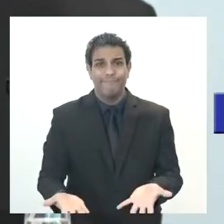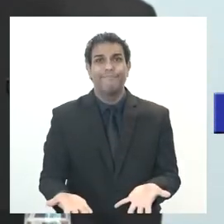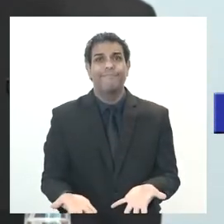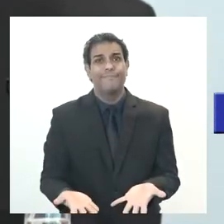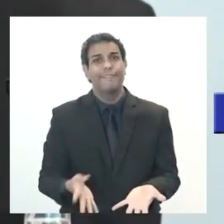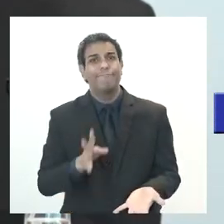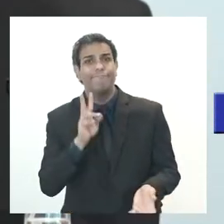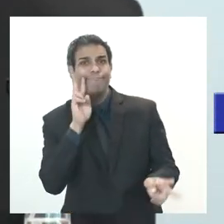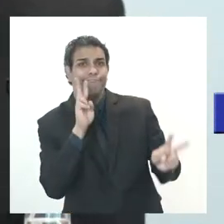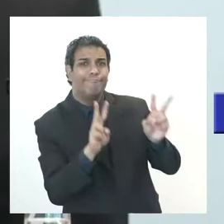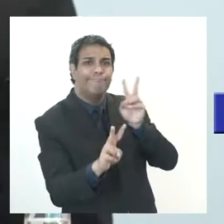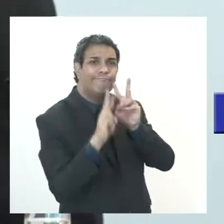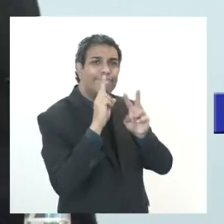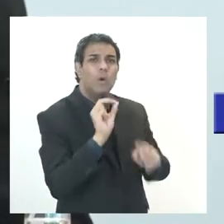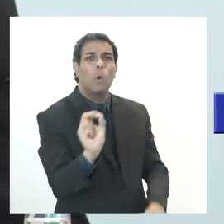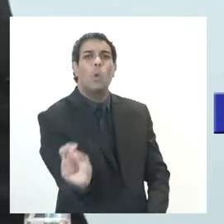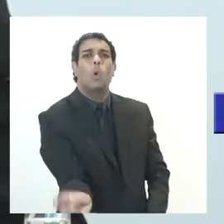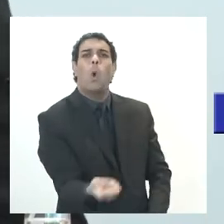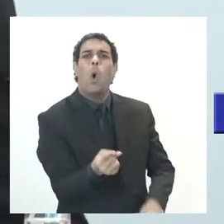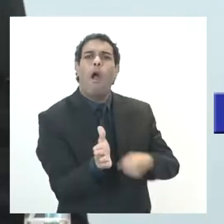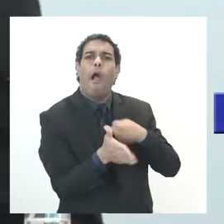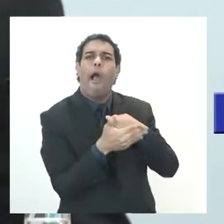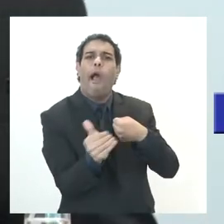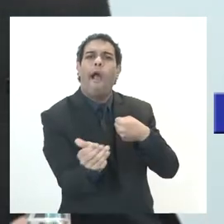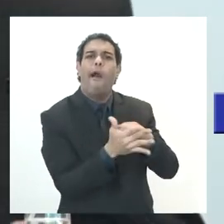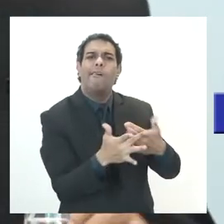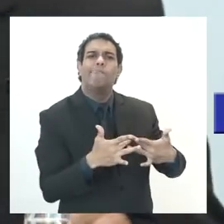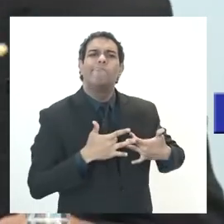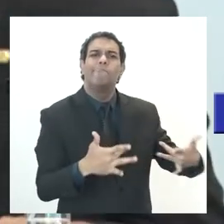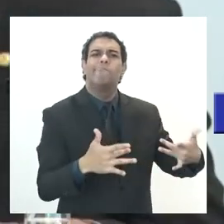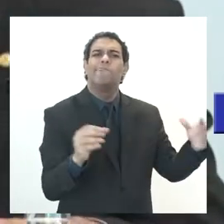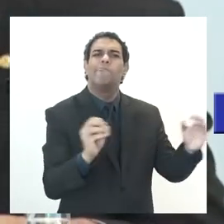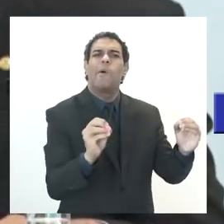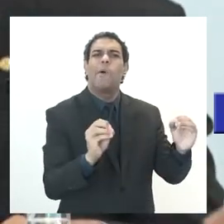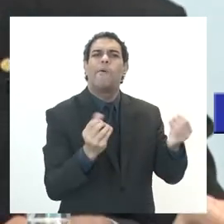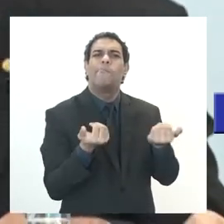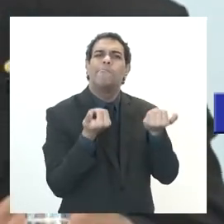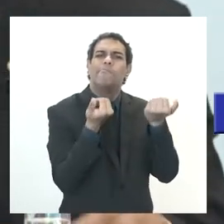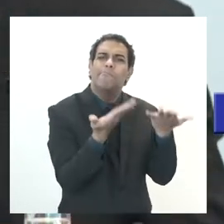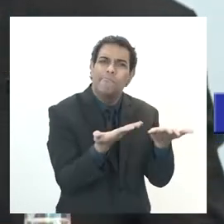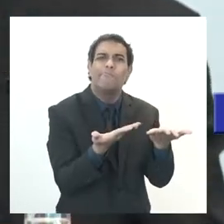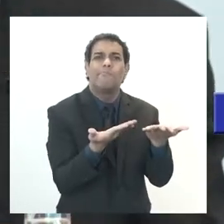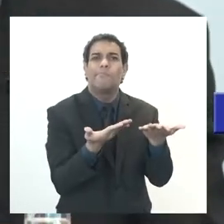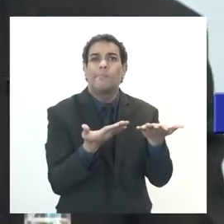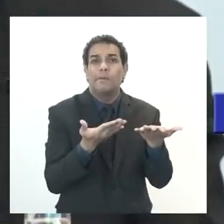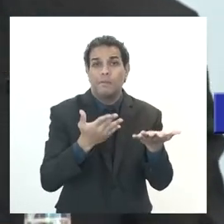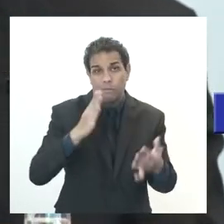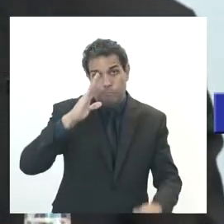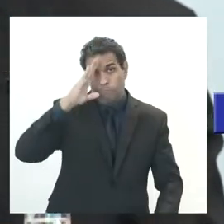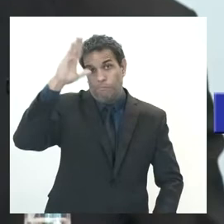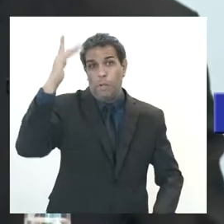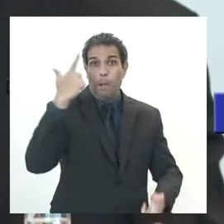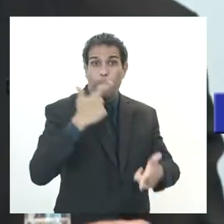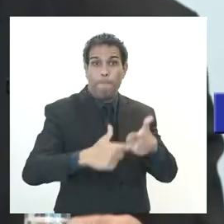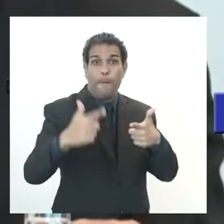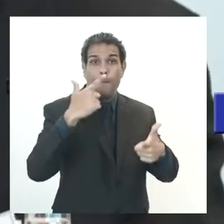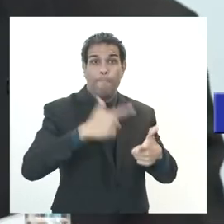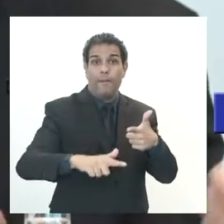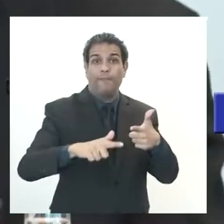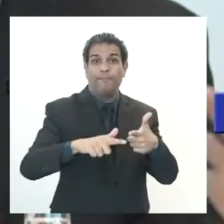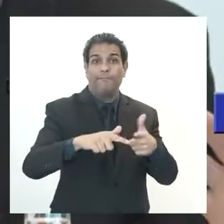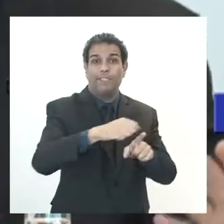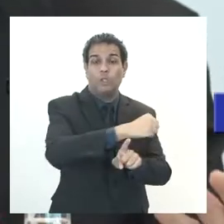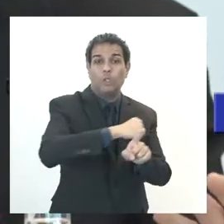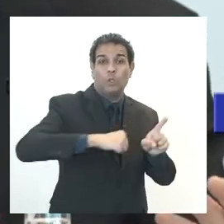generosidade ou com solidariedade para os principais problemas do país